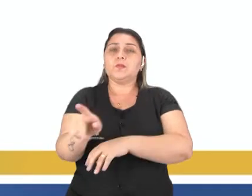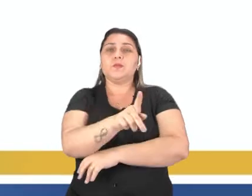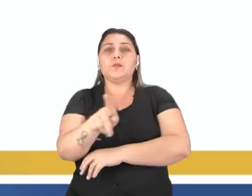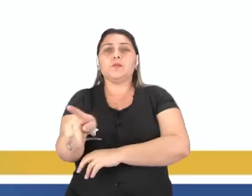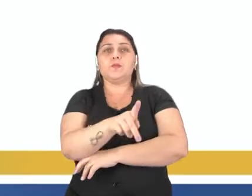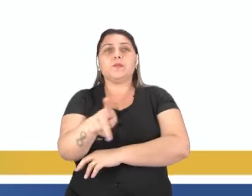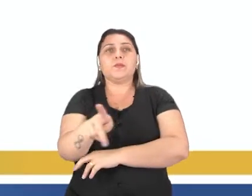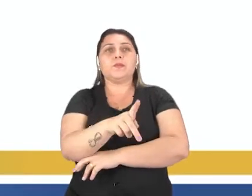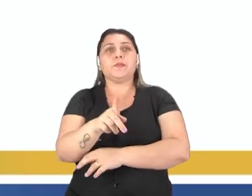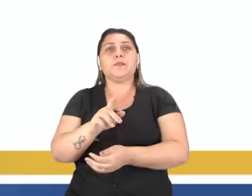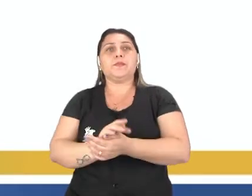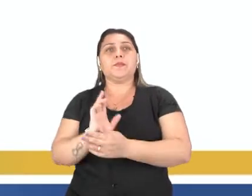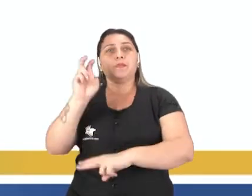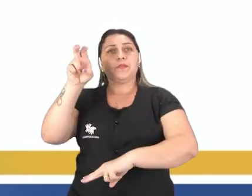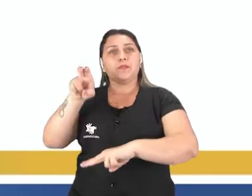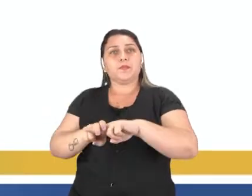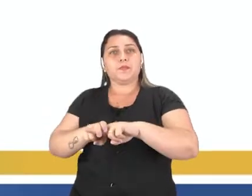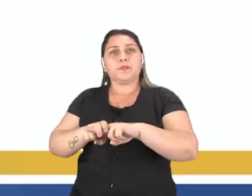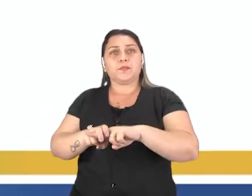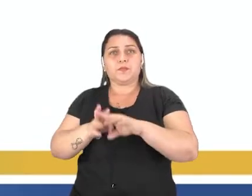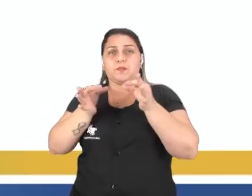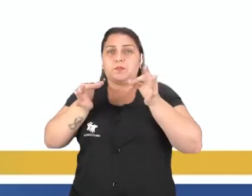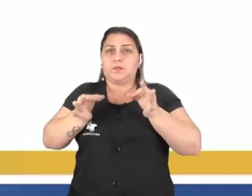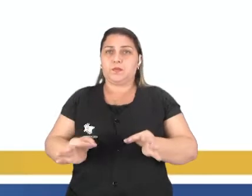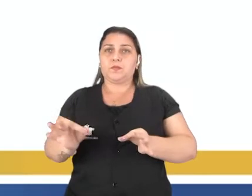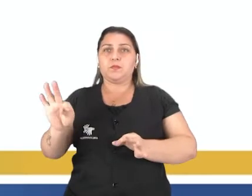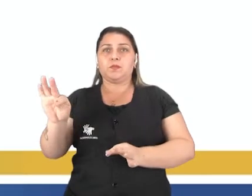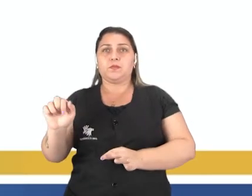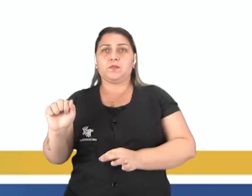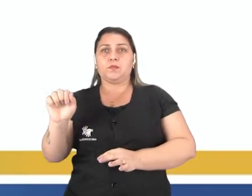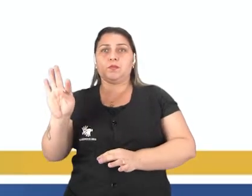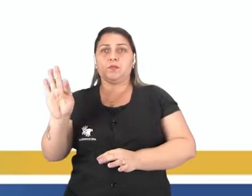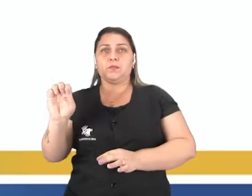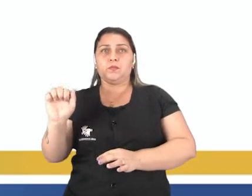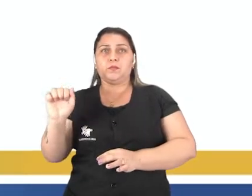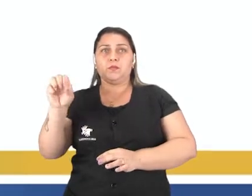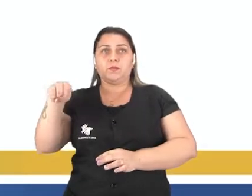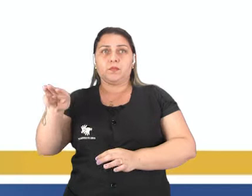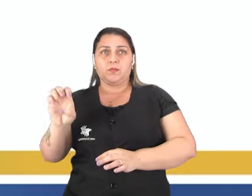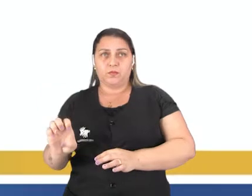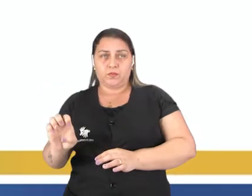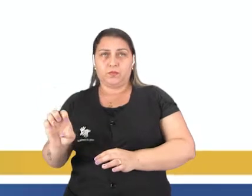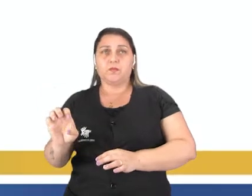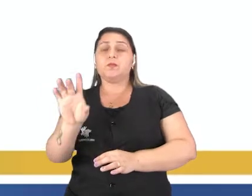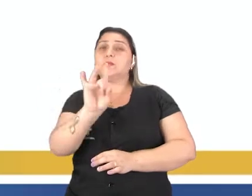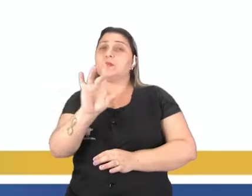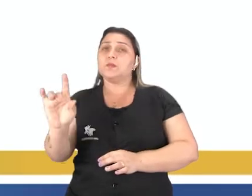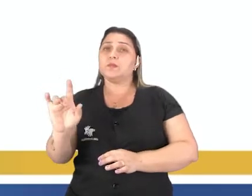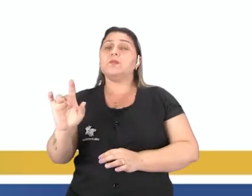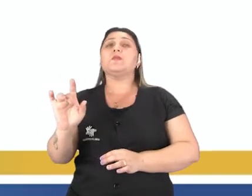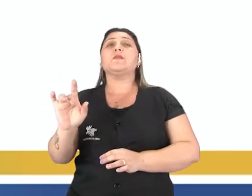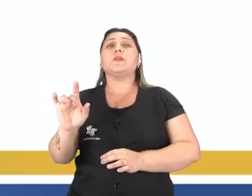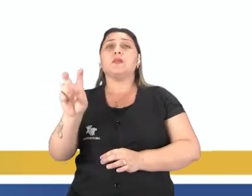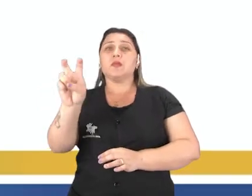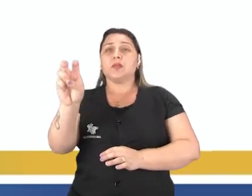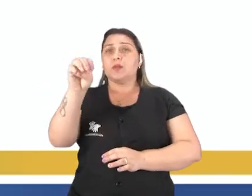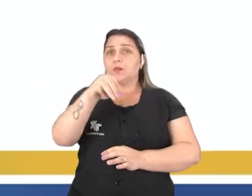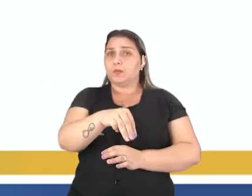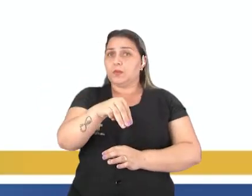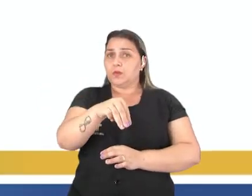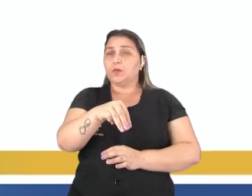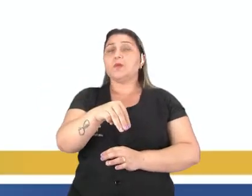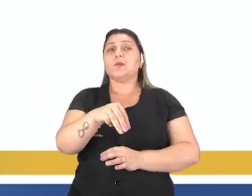professor, sentar-se corretamente no tatame, né? Cada luta dura até 5